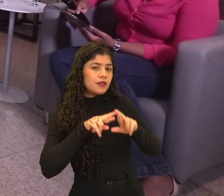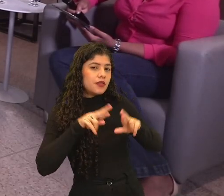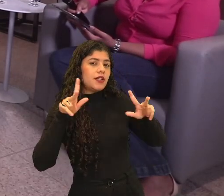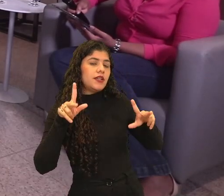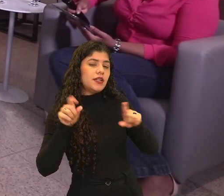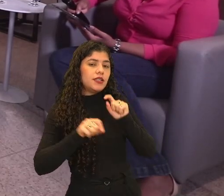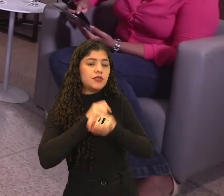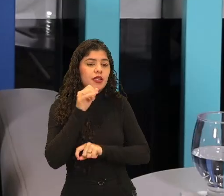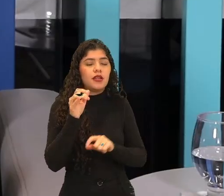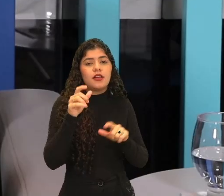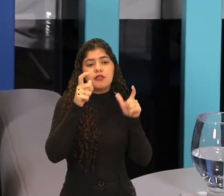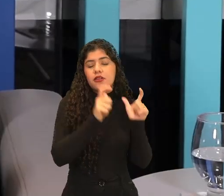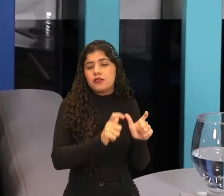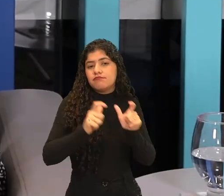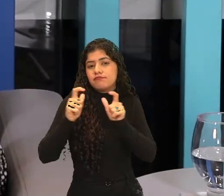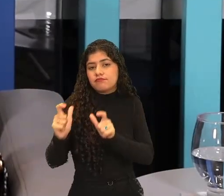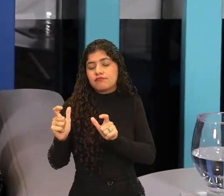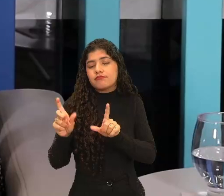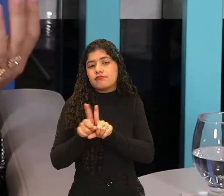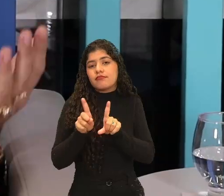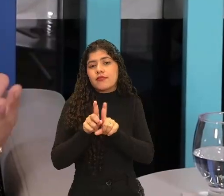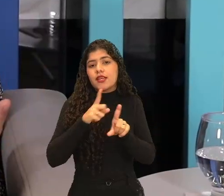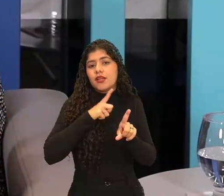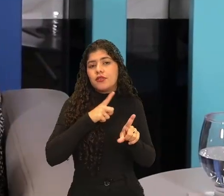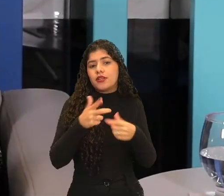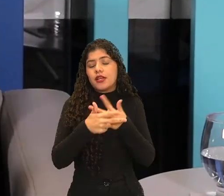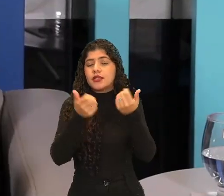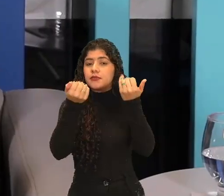vários centros. É, o aspecto é esse que a